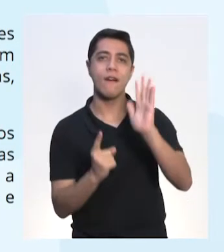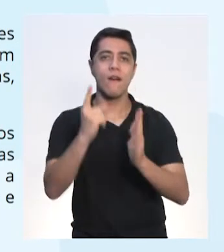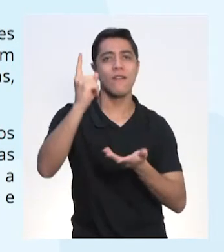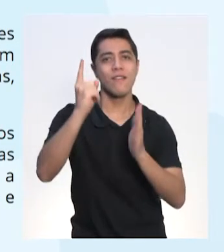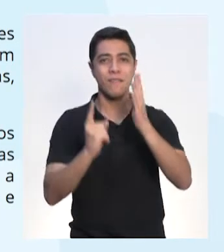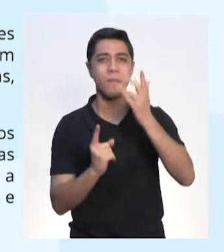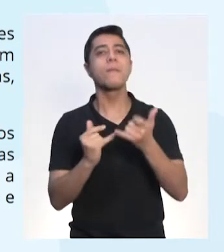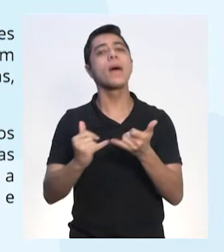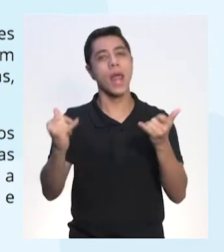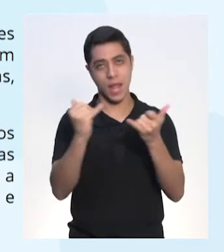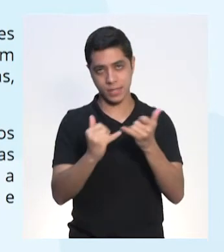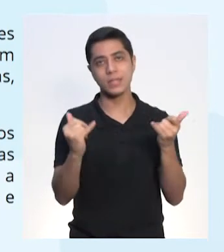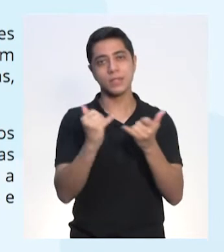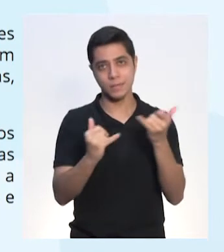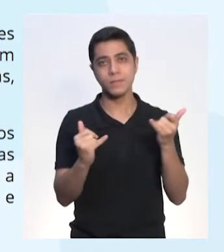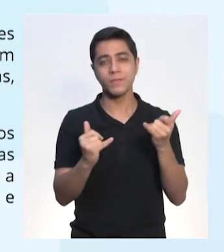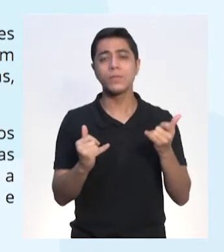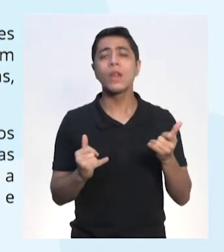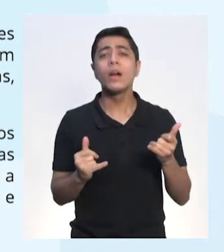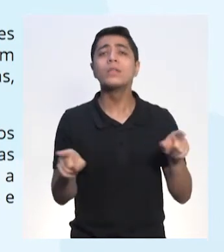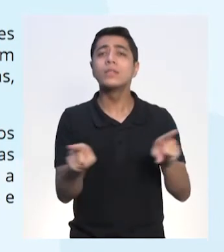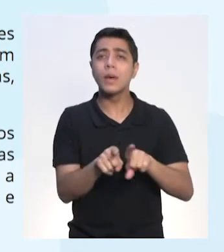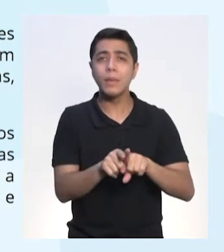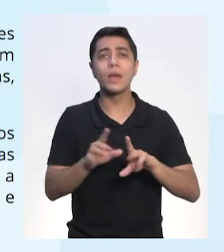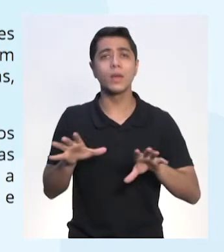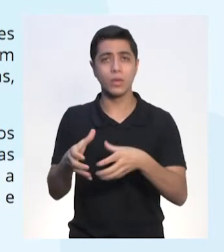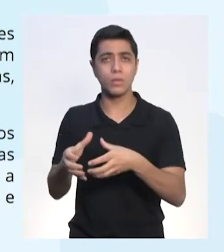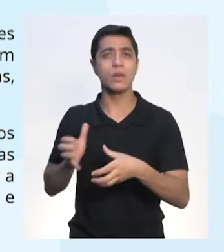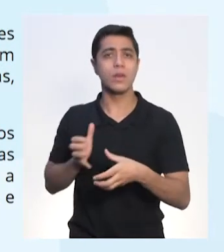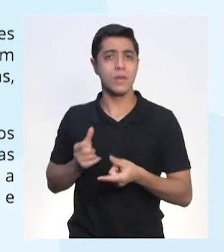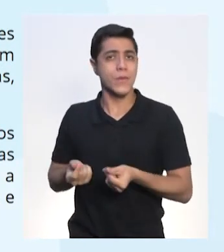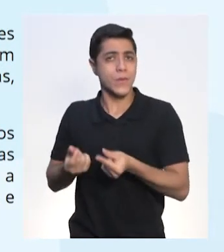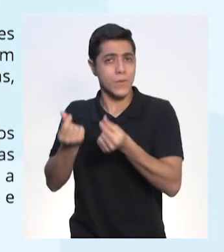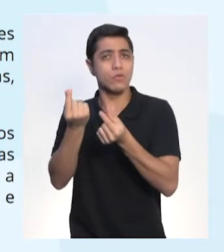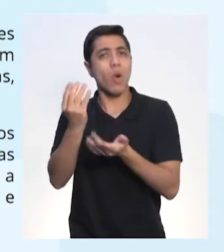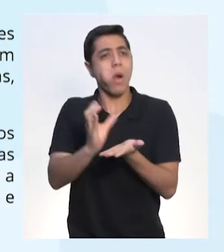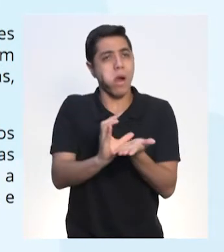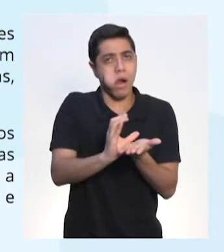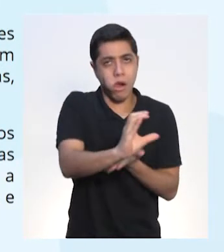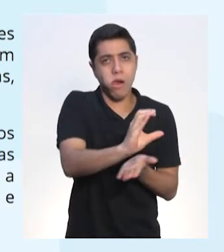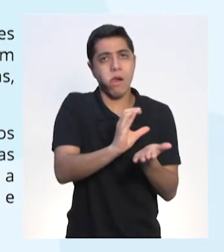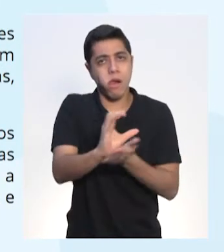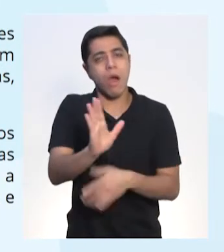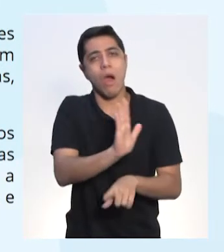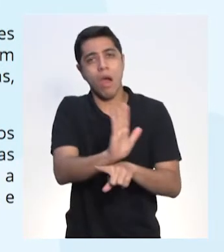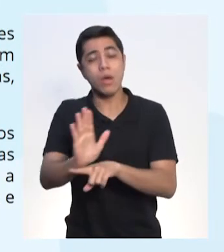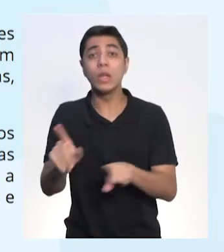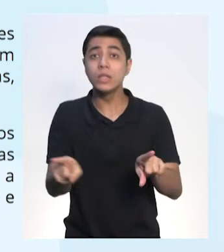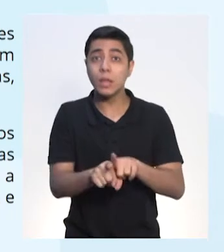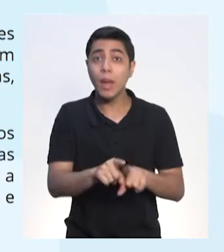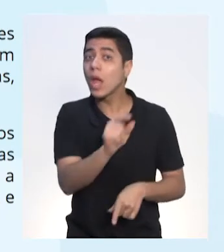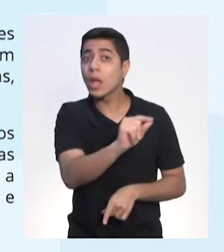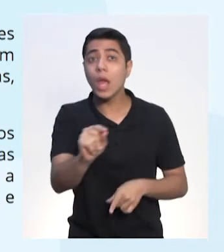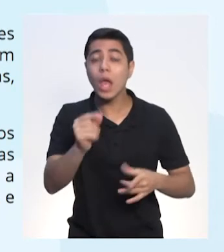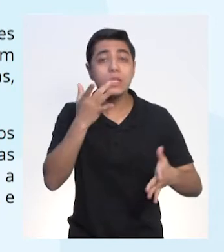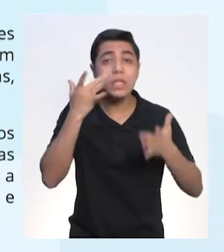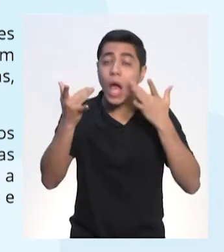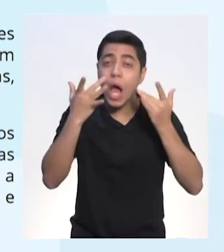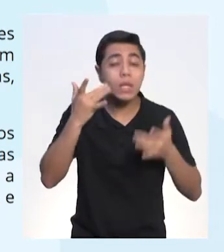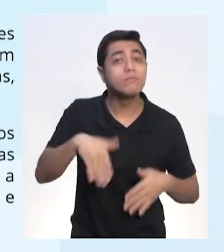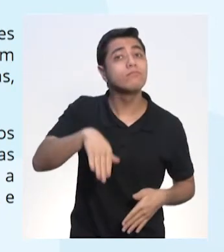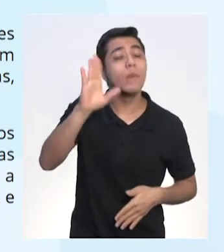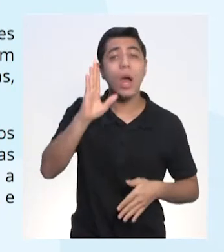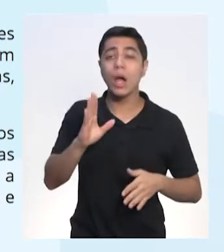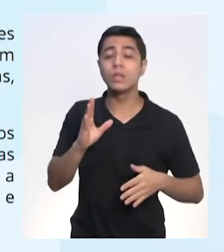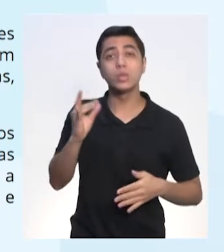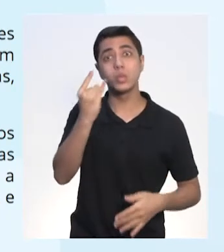companhias, eles ainda destinavam uma quantia vultosa em dinheiro para a premiação das peças mais aclamadas pela polis, nos estilos tragédia